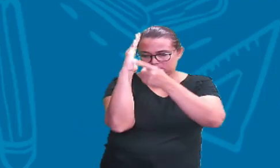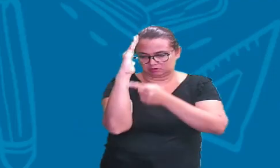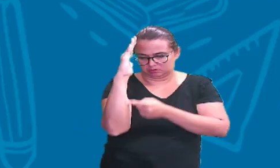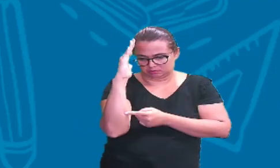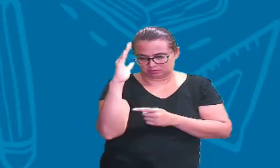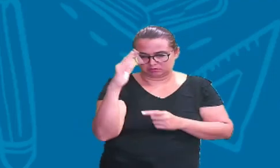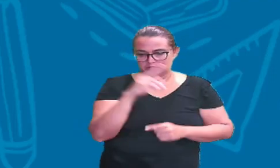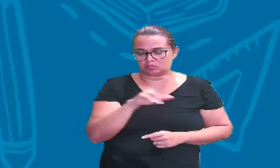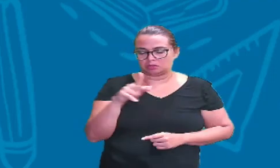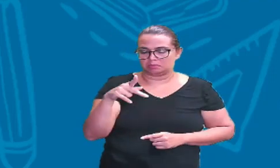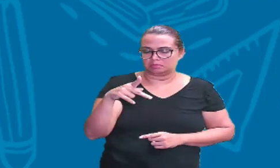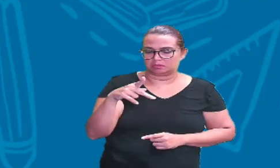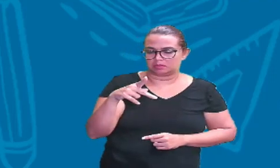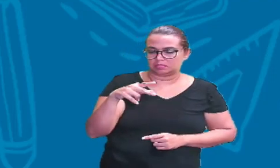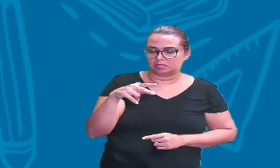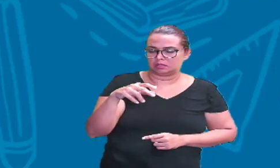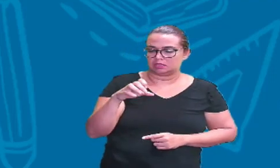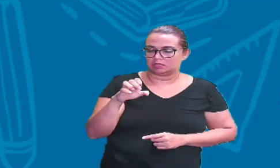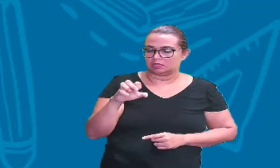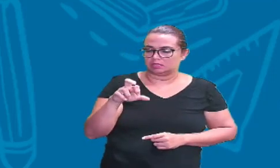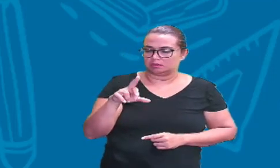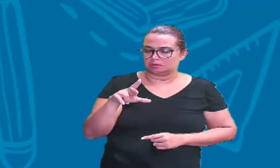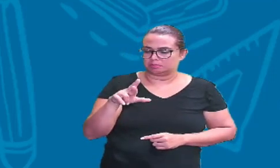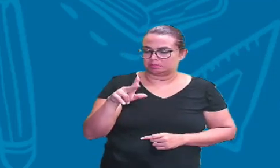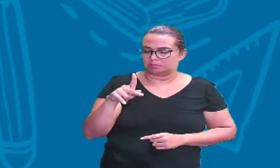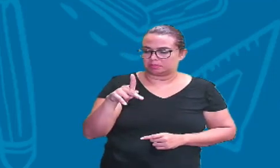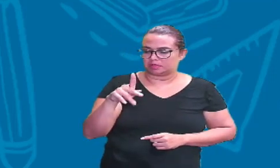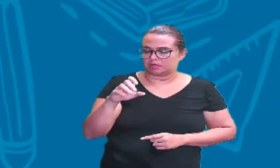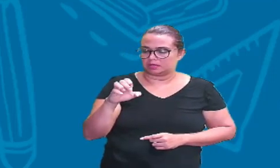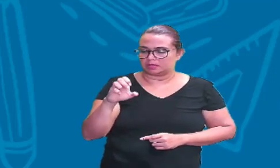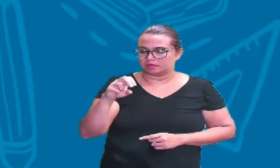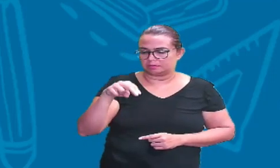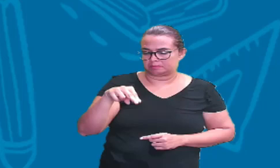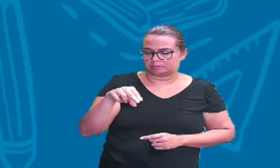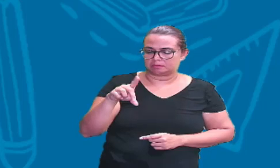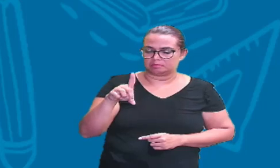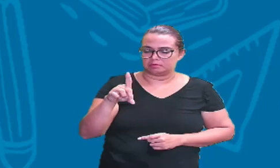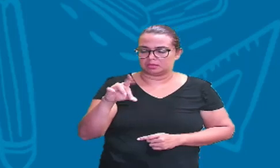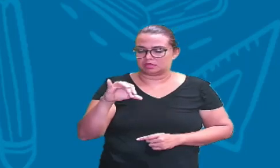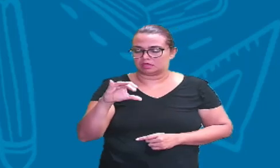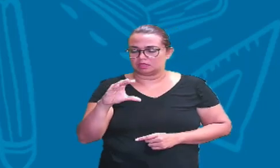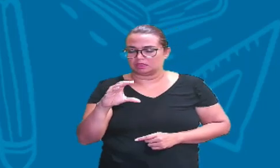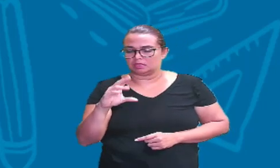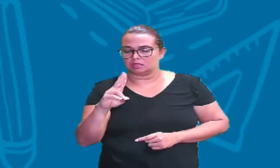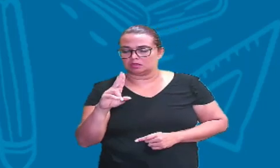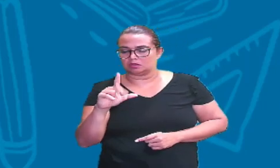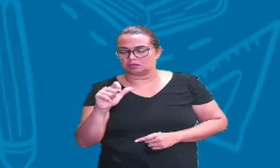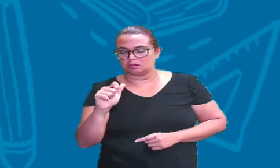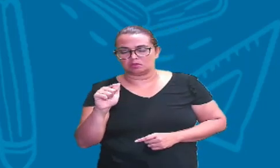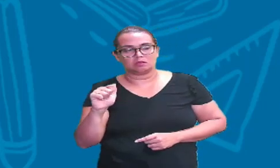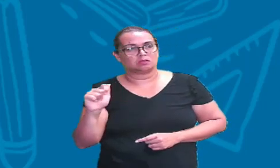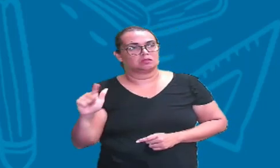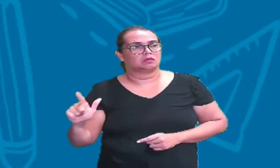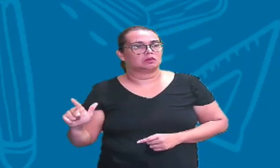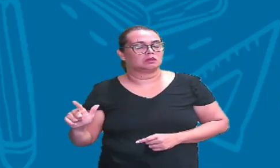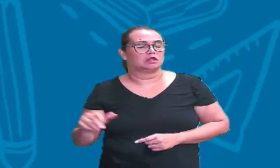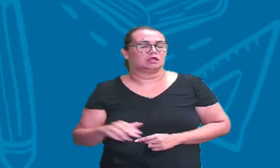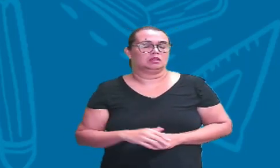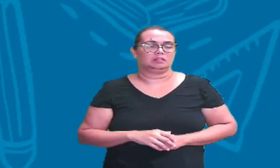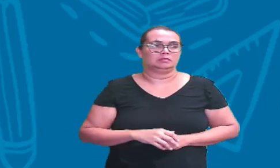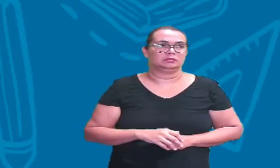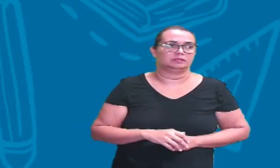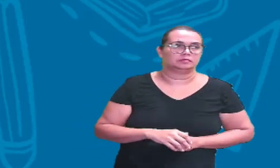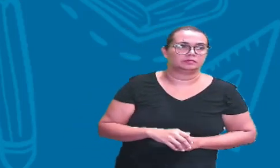perpendicular, tá? Então, uma retinha cortada assim, ó, de forma